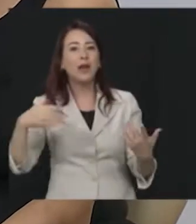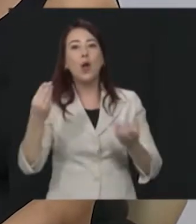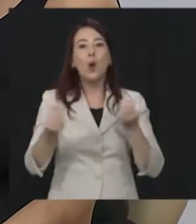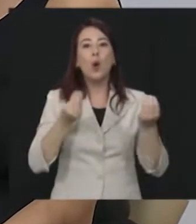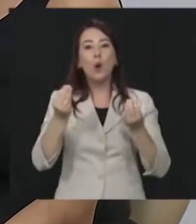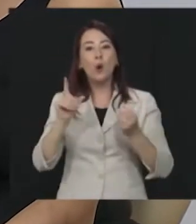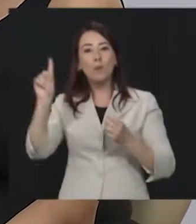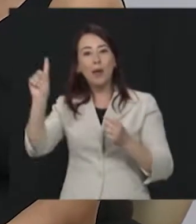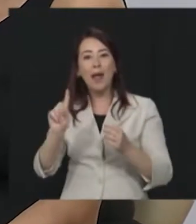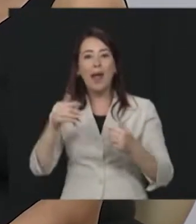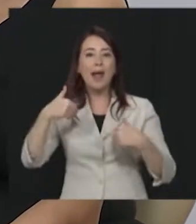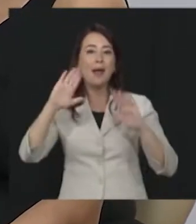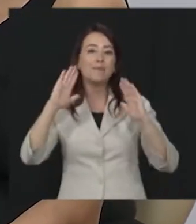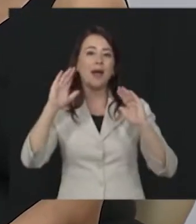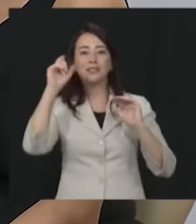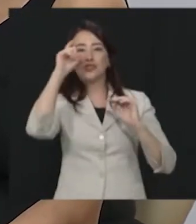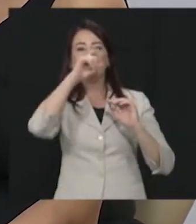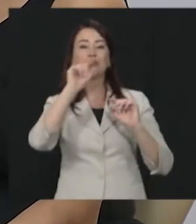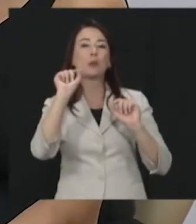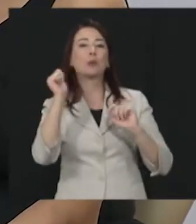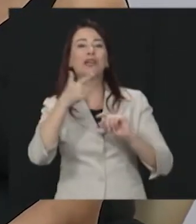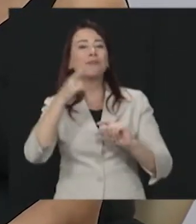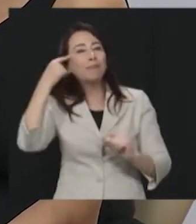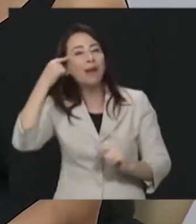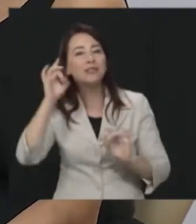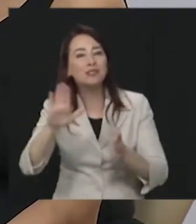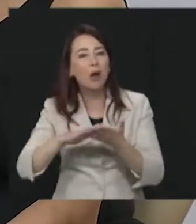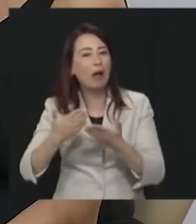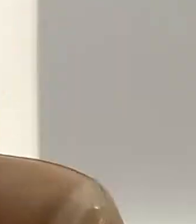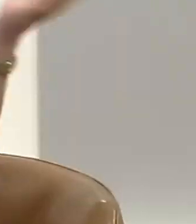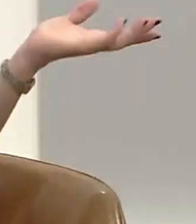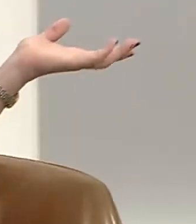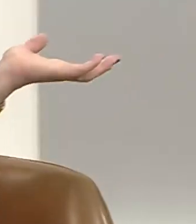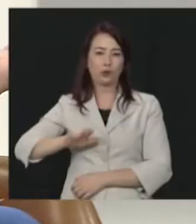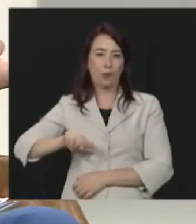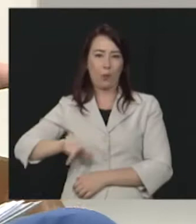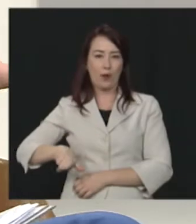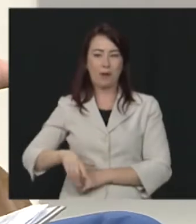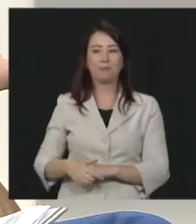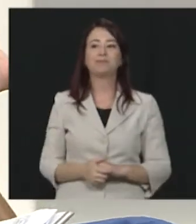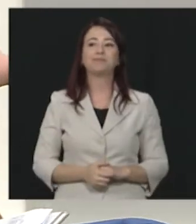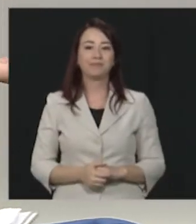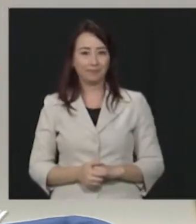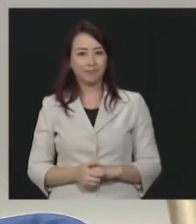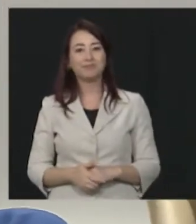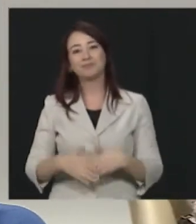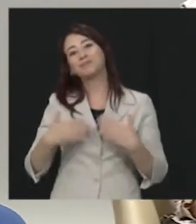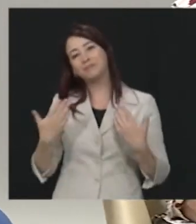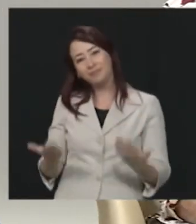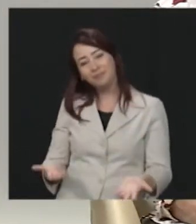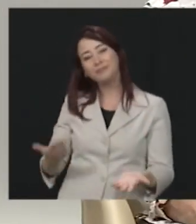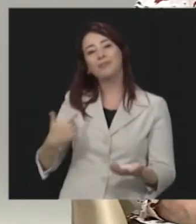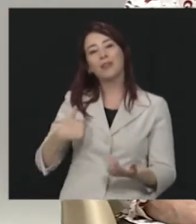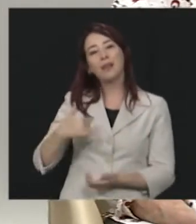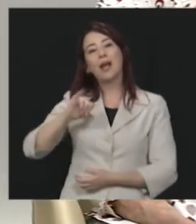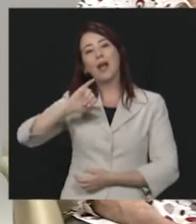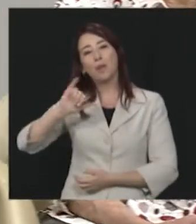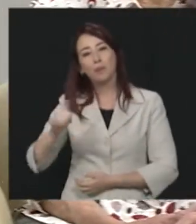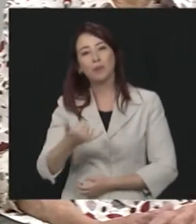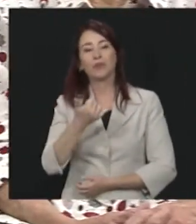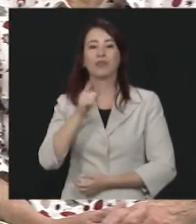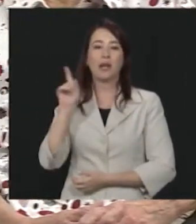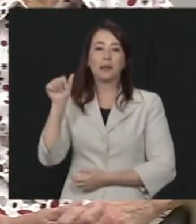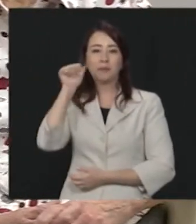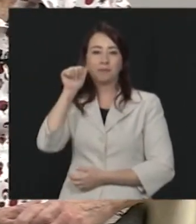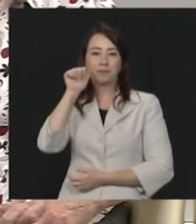é muito mais complexa do que simplesmente colocar um intérprete. Sem dúvida, e eu queria aproveitar que a dona Anitta é uma